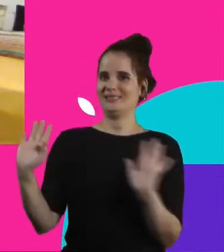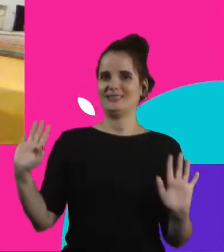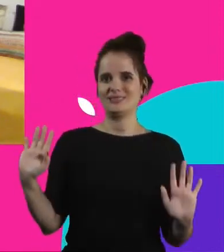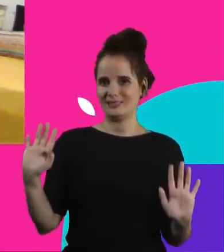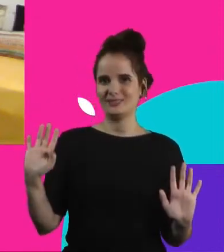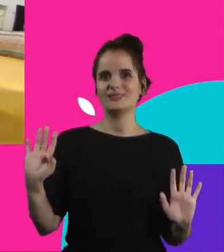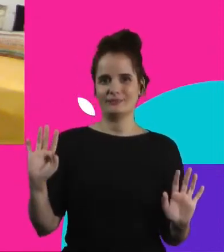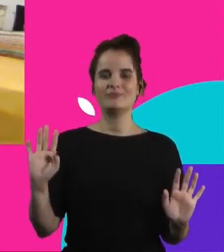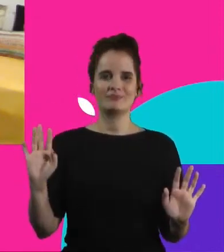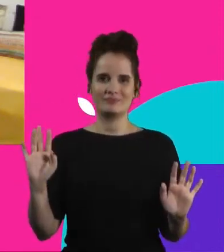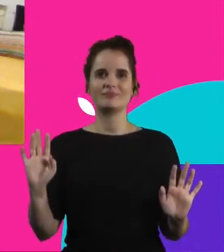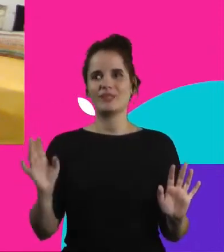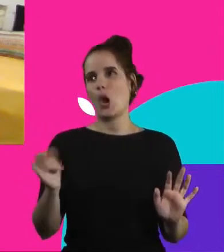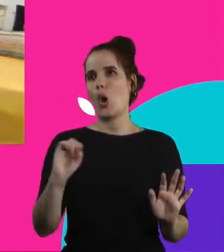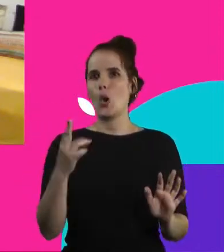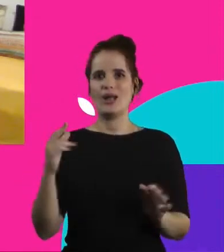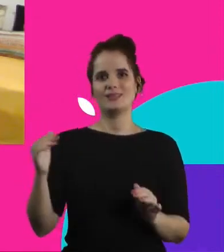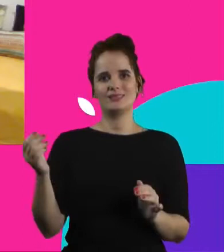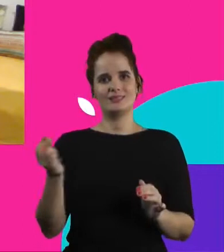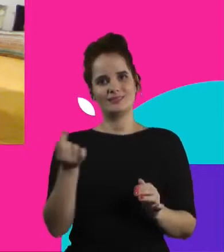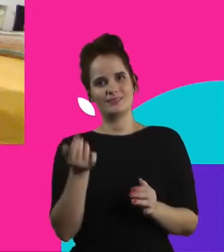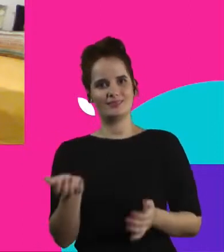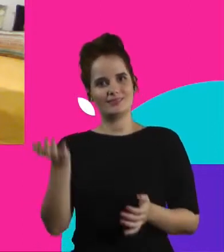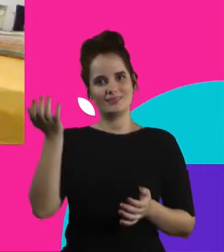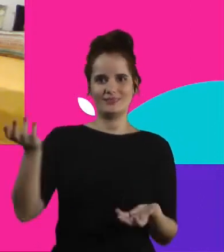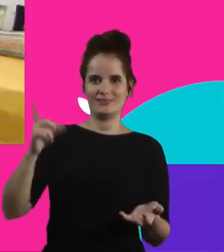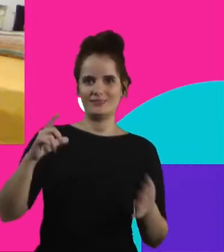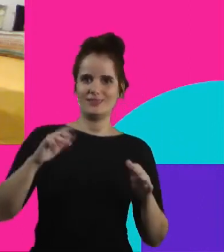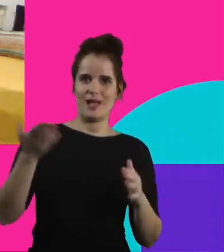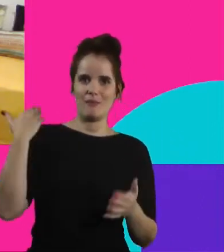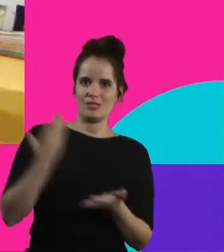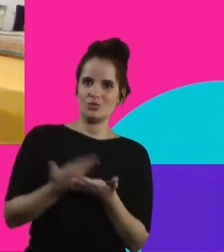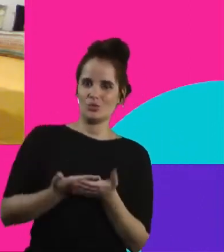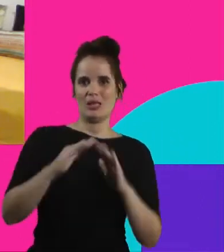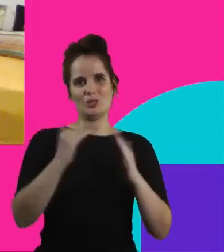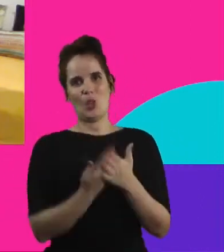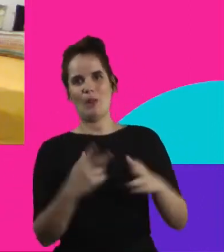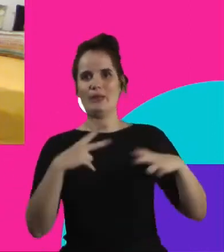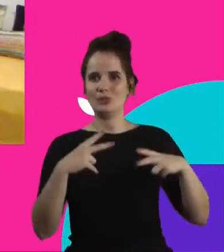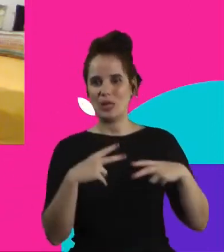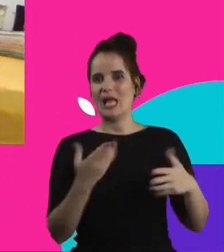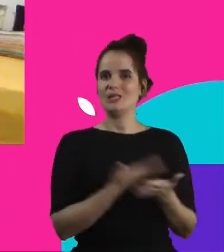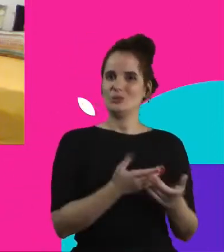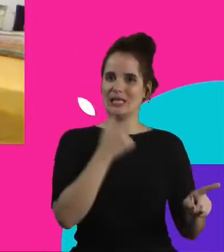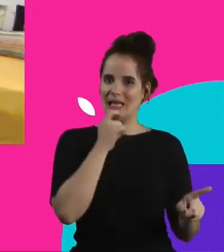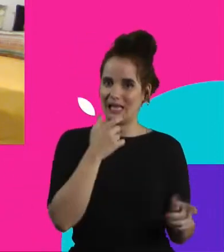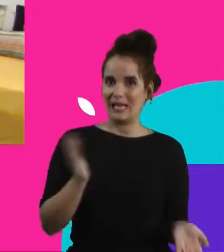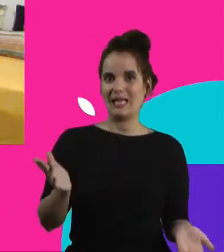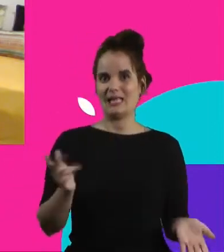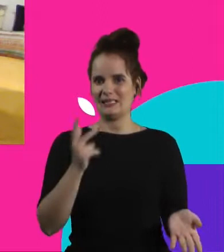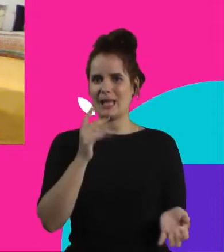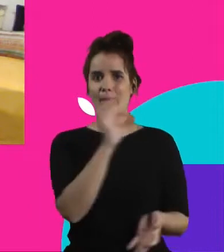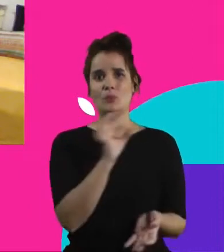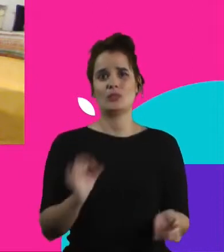e geralmente de classe média, que estuda nas melhores escolas, né? Estuda inglês desde pequeno, né? Isso é uma